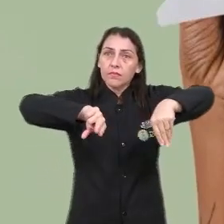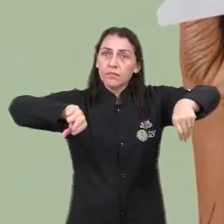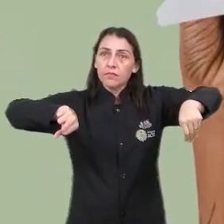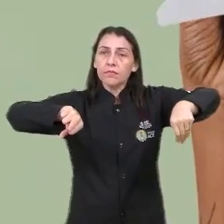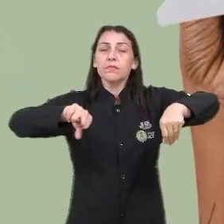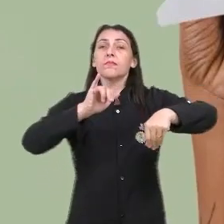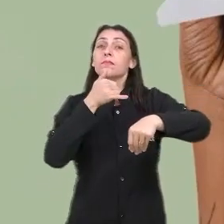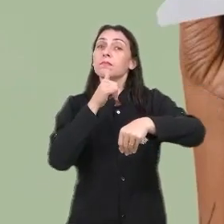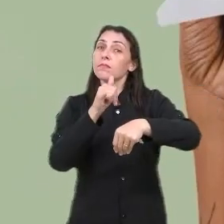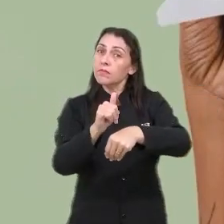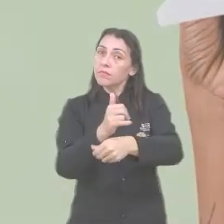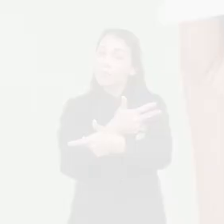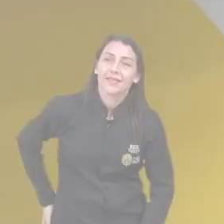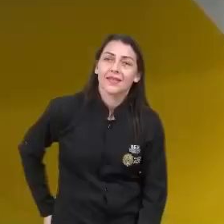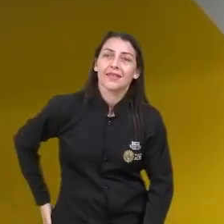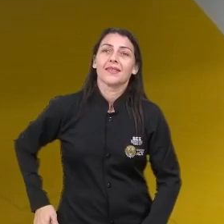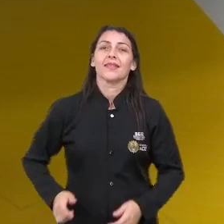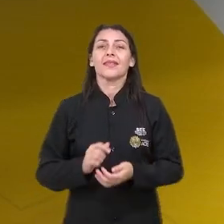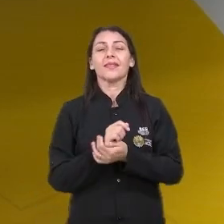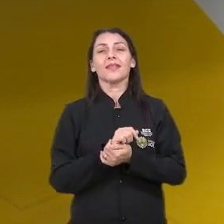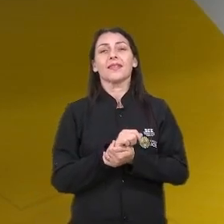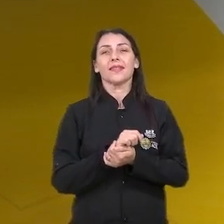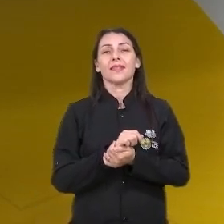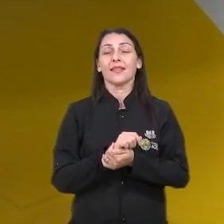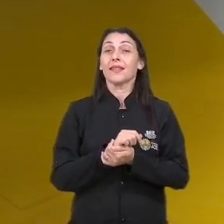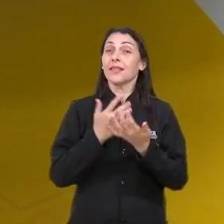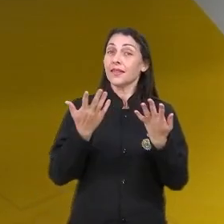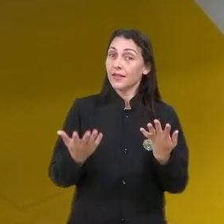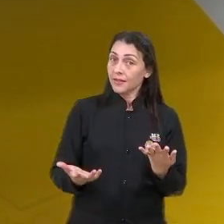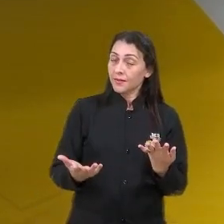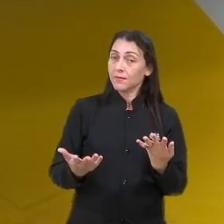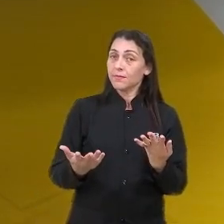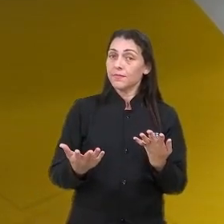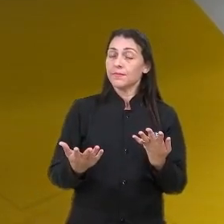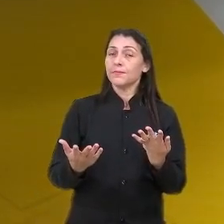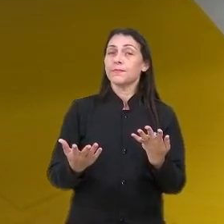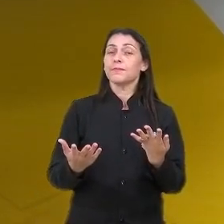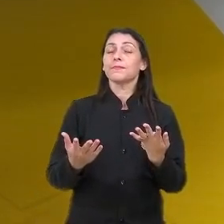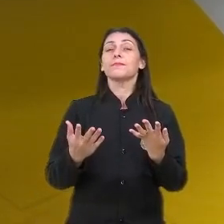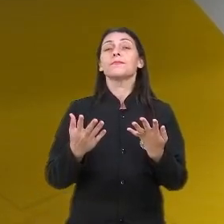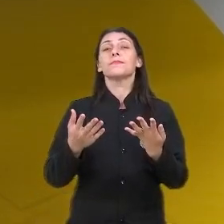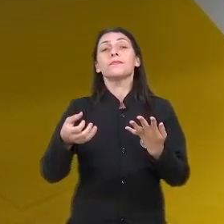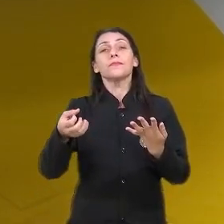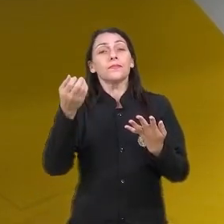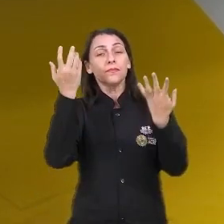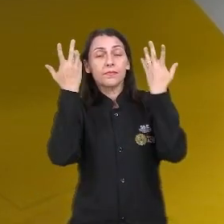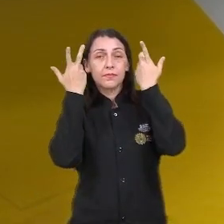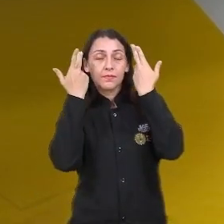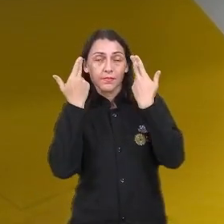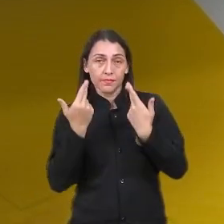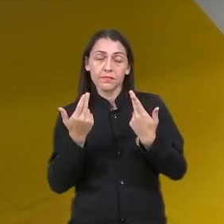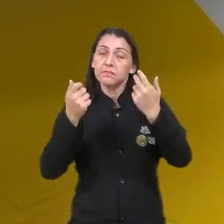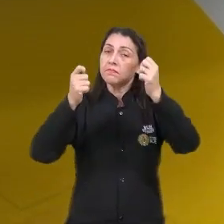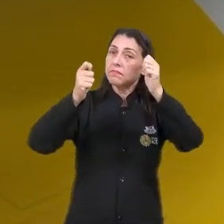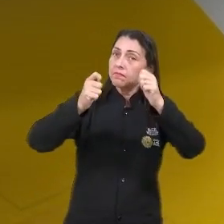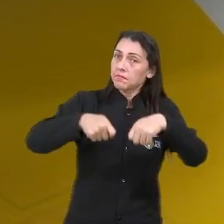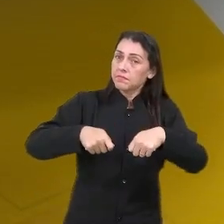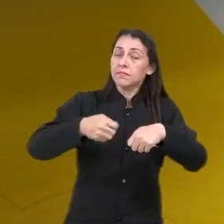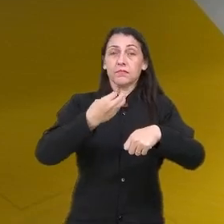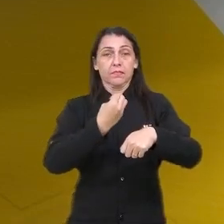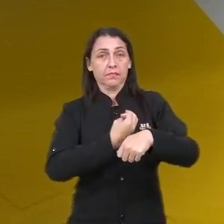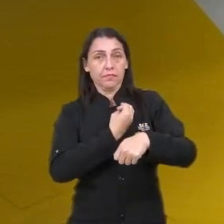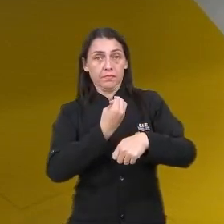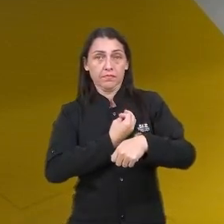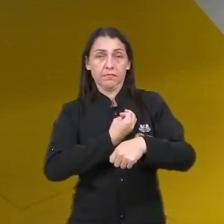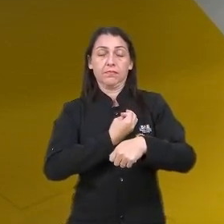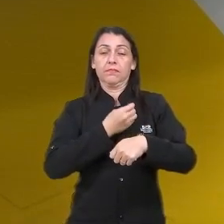e energéticos. Essas fontes de recursos naturais vão possibilitar a vida